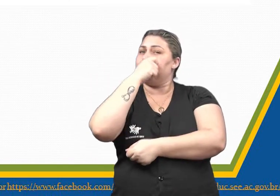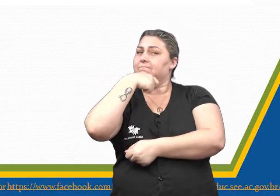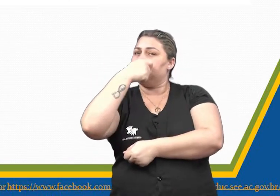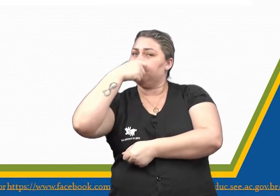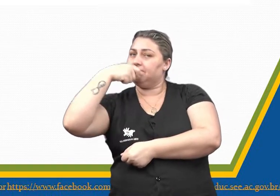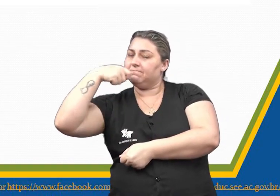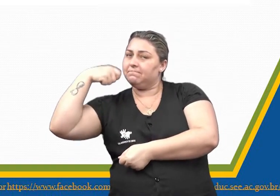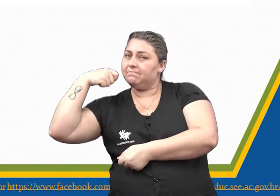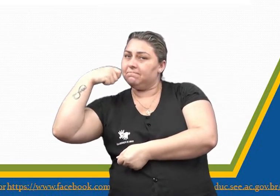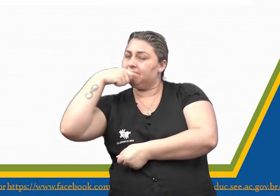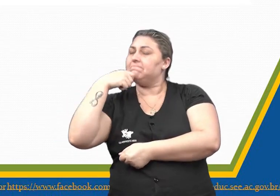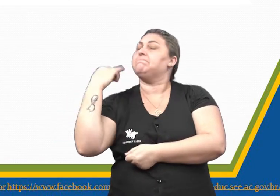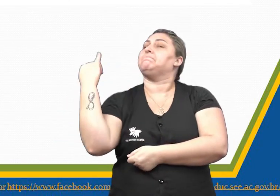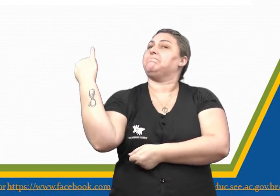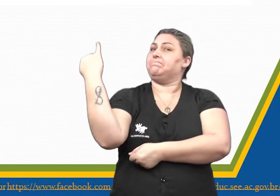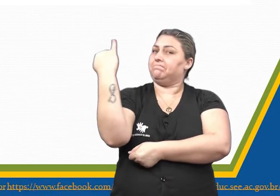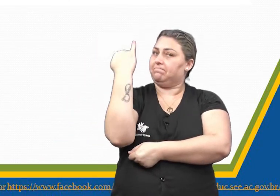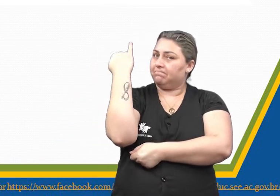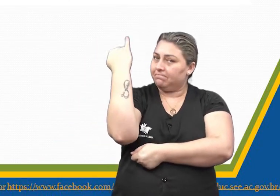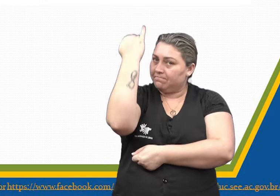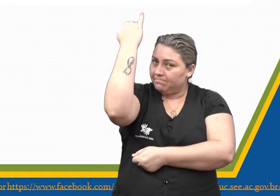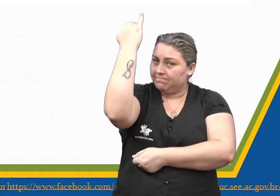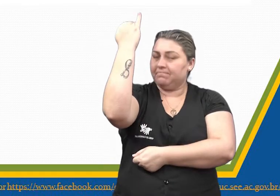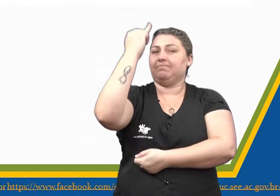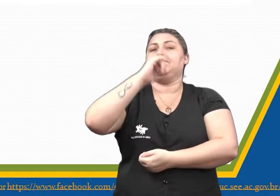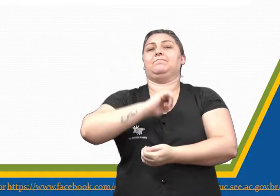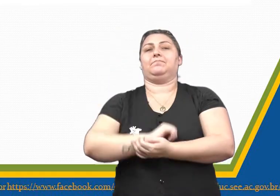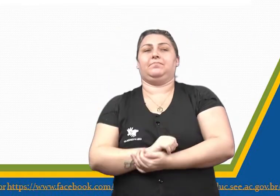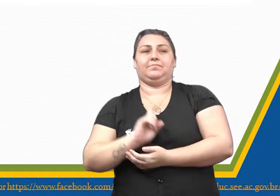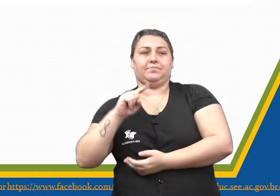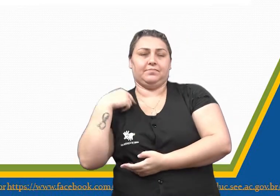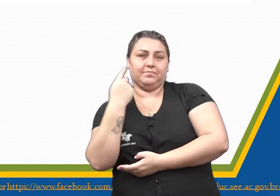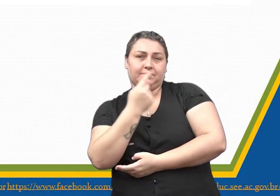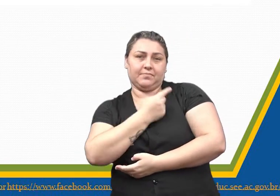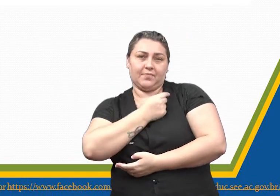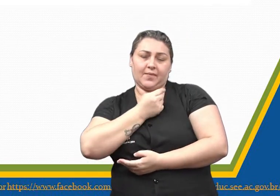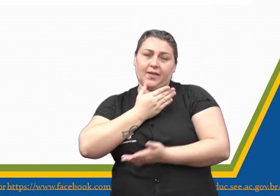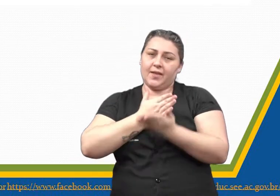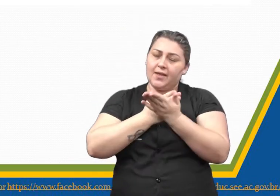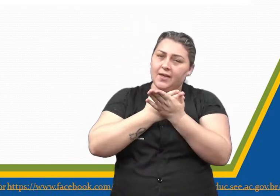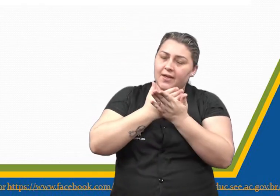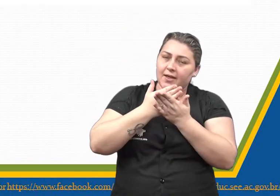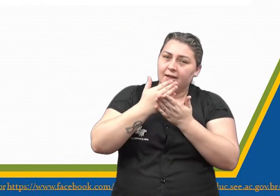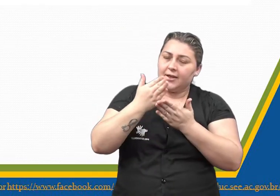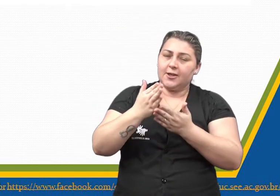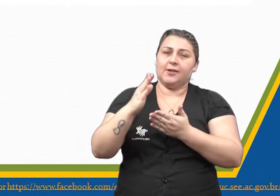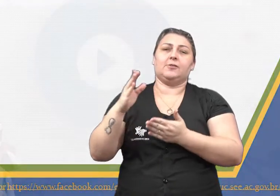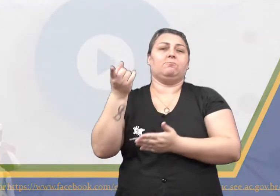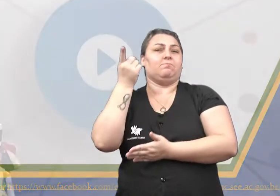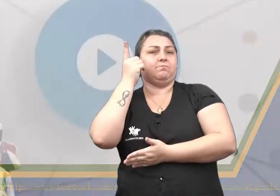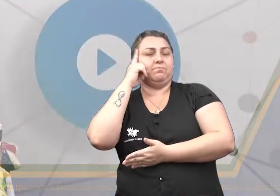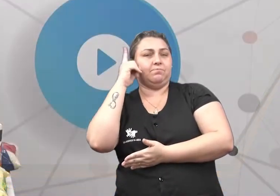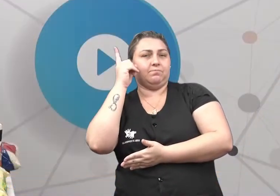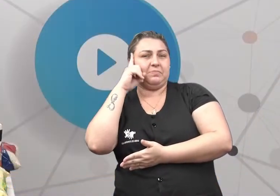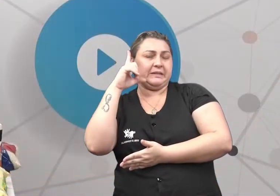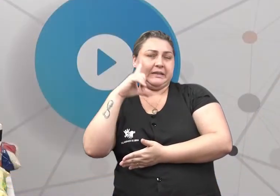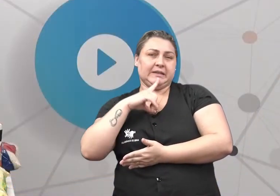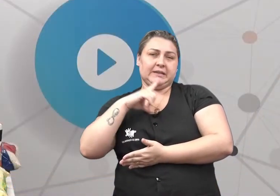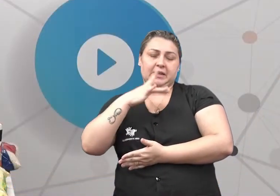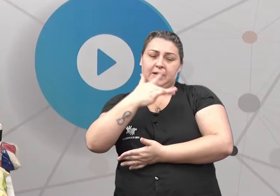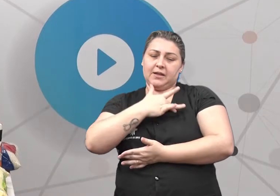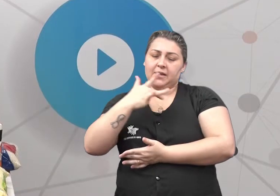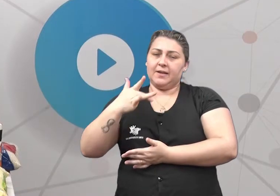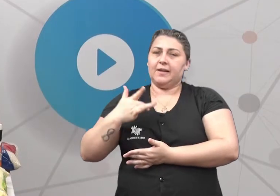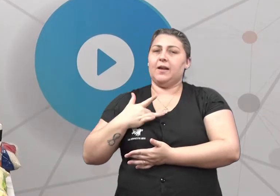higiene bucal, muito importante, né? Pra gente iniciarmos o nosso dia, para nós termos uma